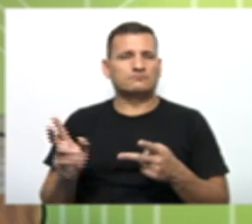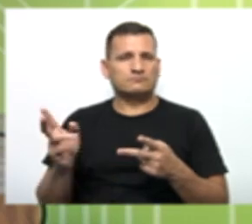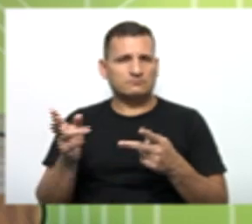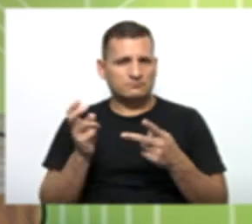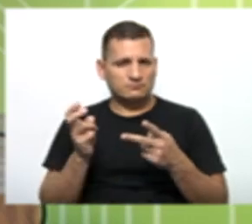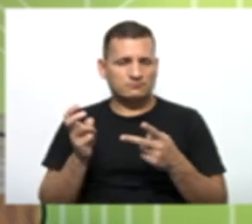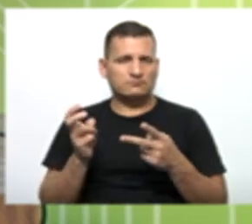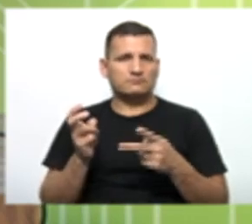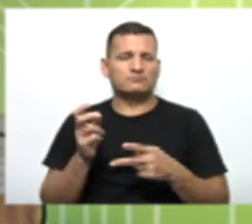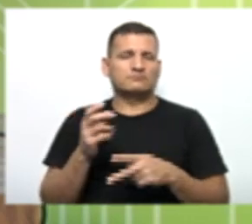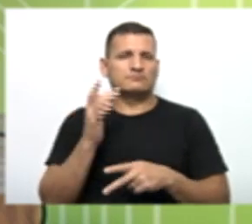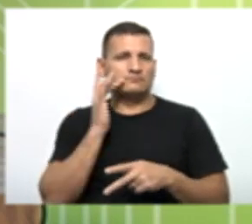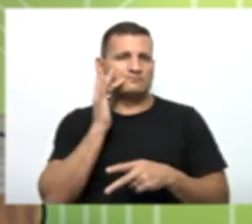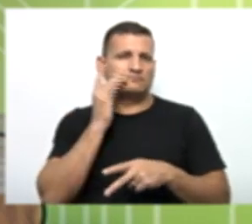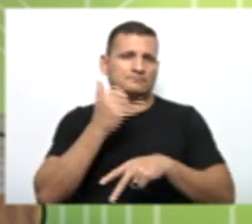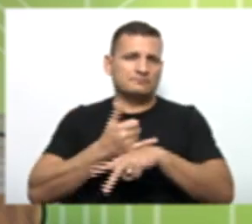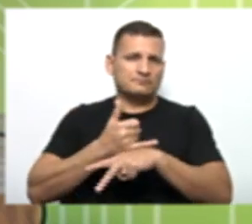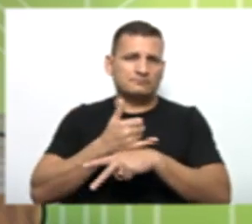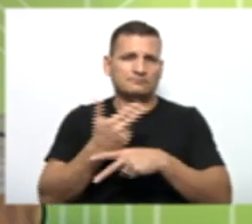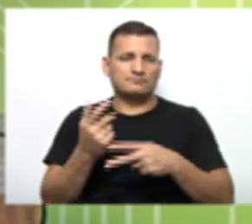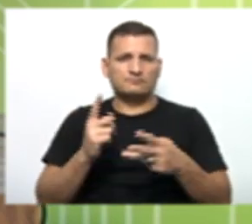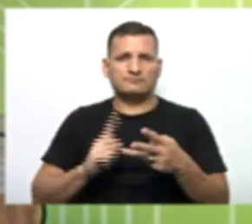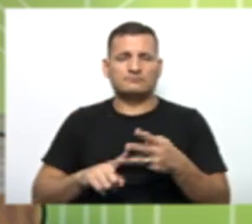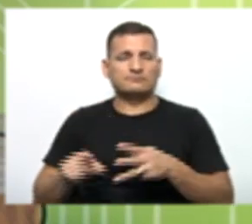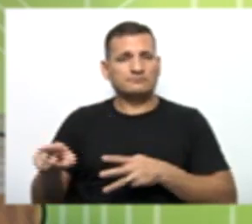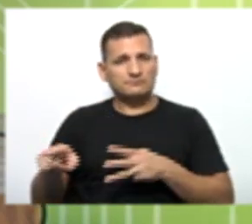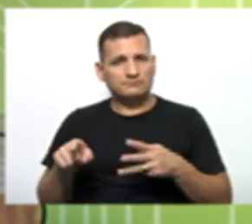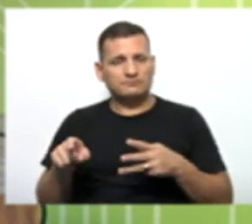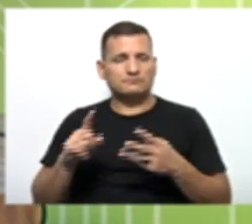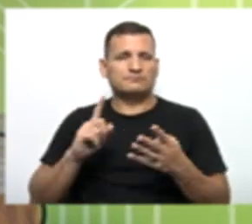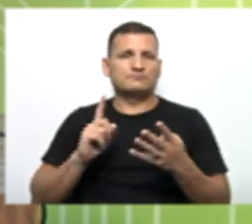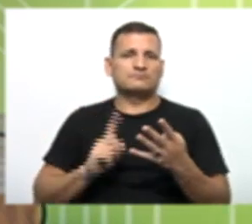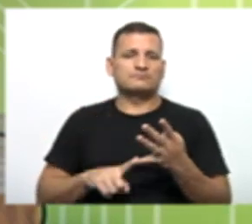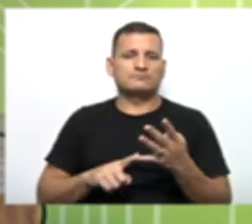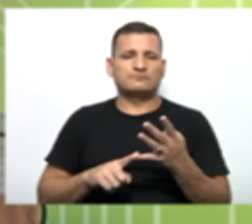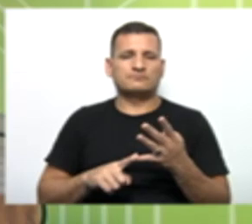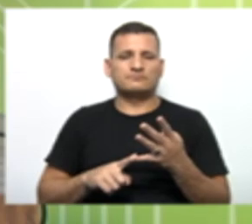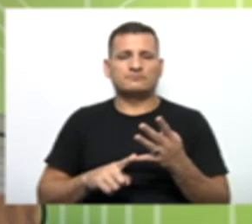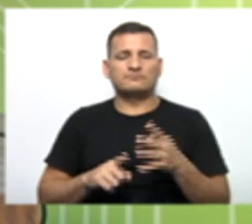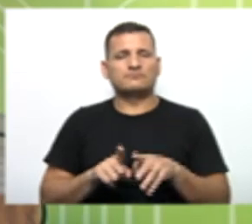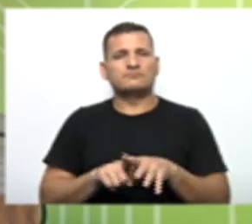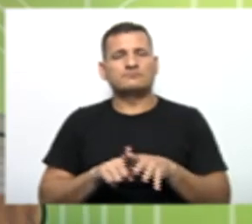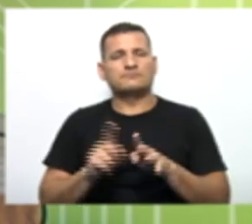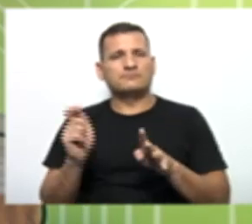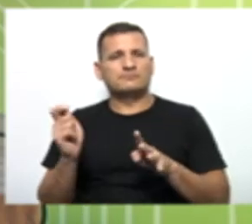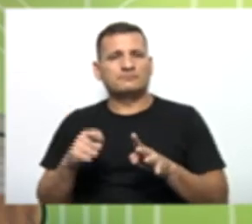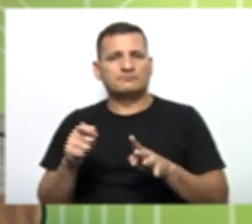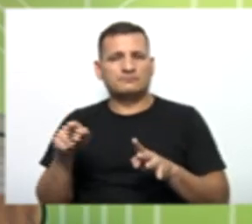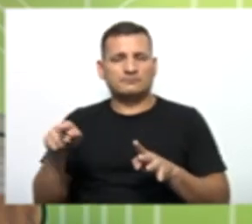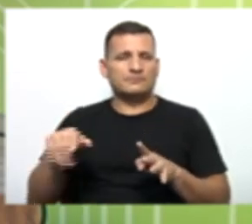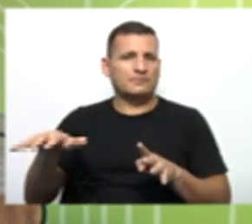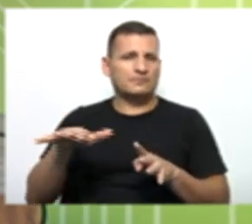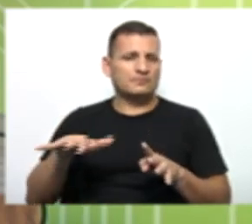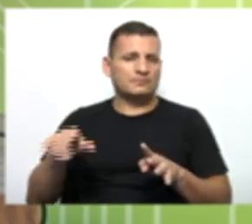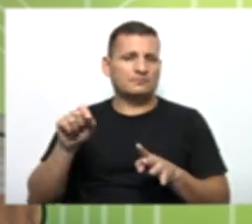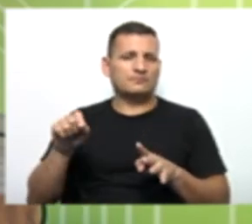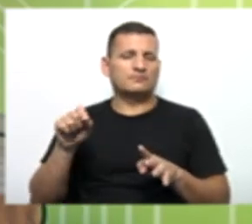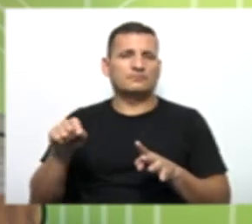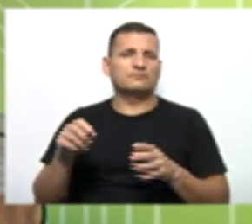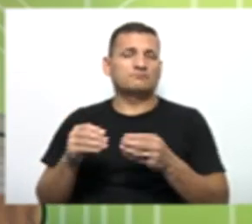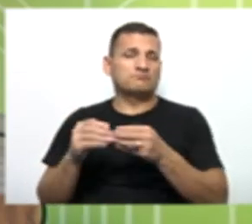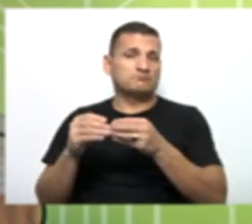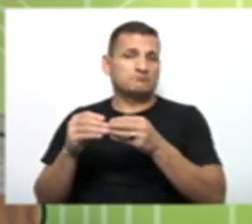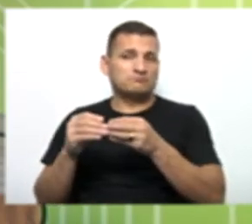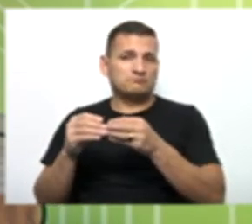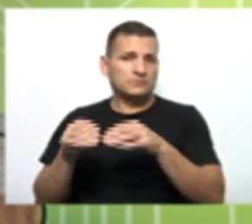exploração de minérios, para agricultura, e também a possibilidade daquela área sofrer uma degradação com alguma dessas